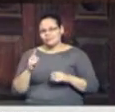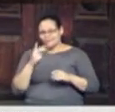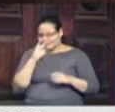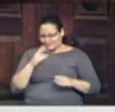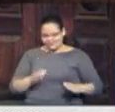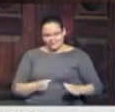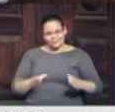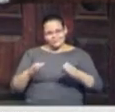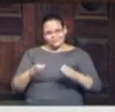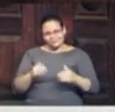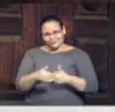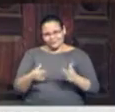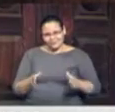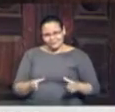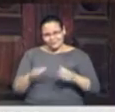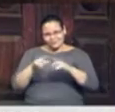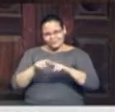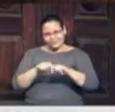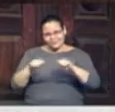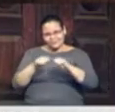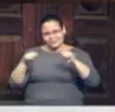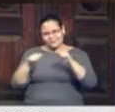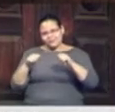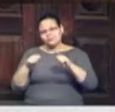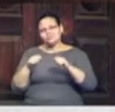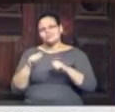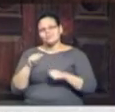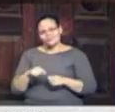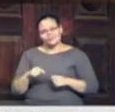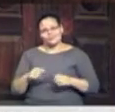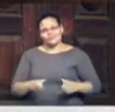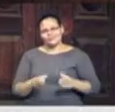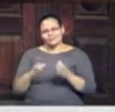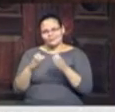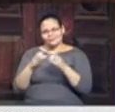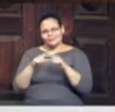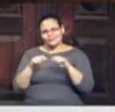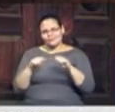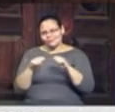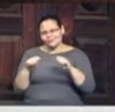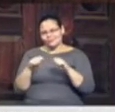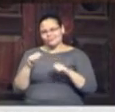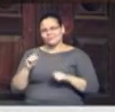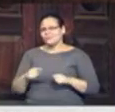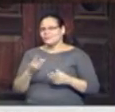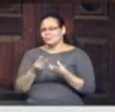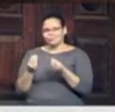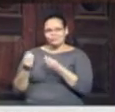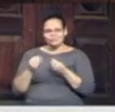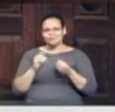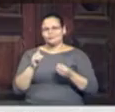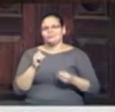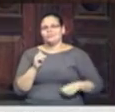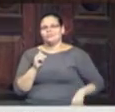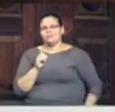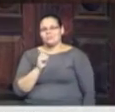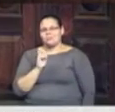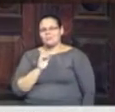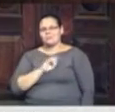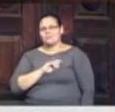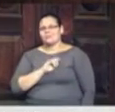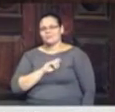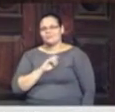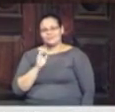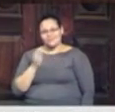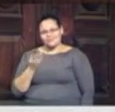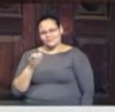embrulho fechado. E este embrulho é um embrulho de muito mau gosto.